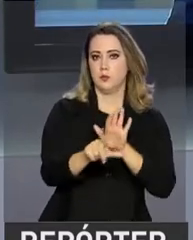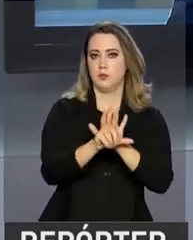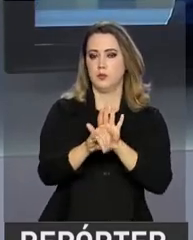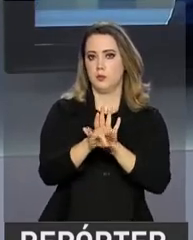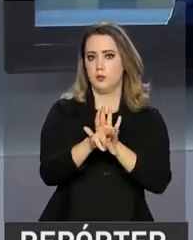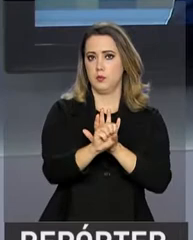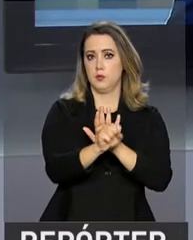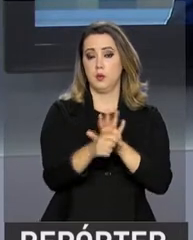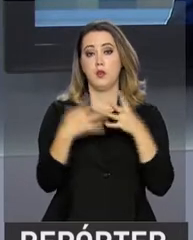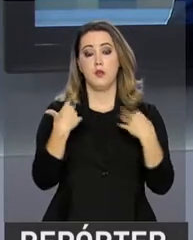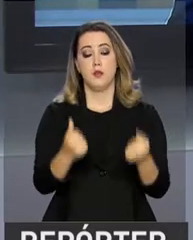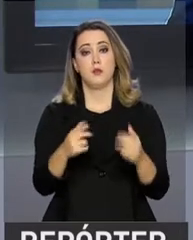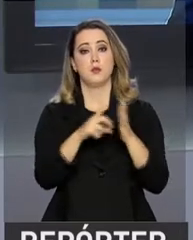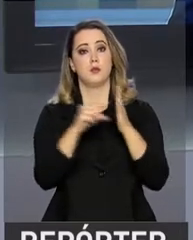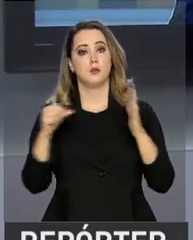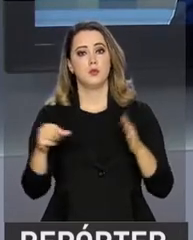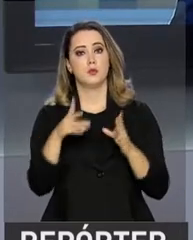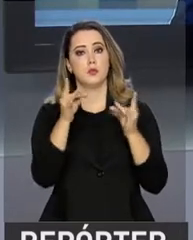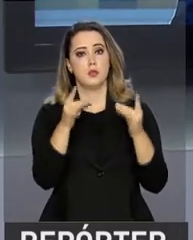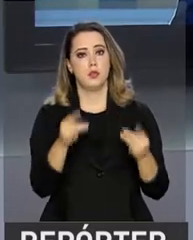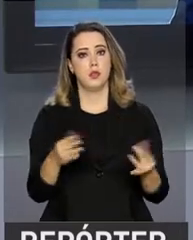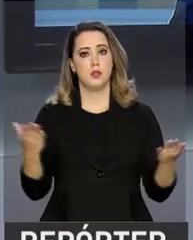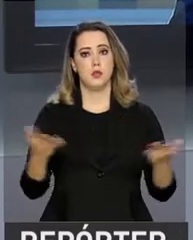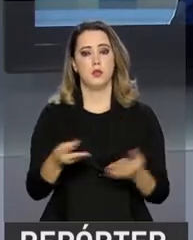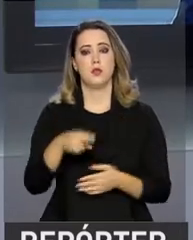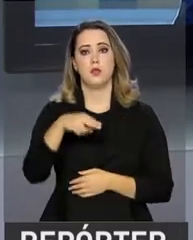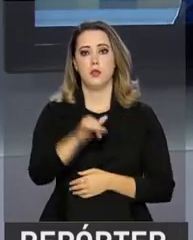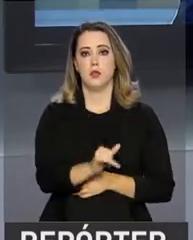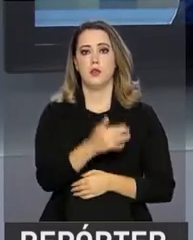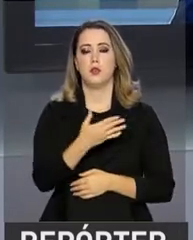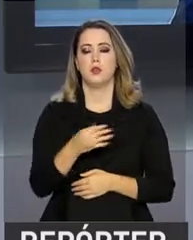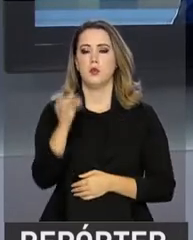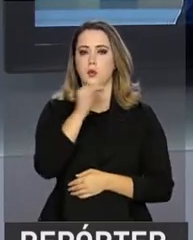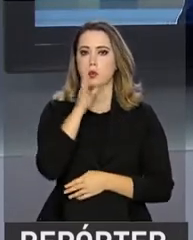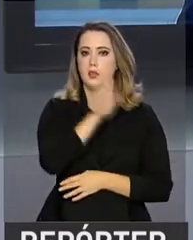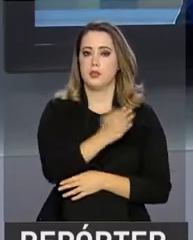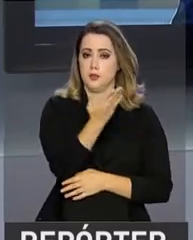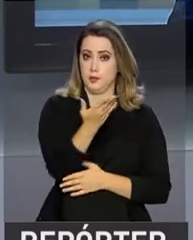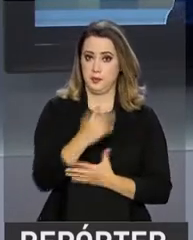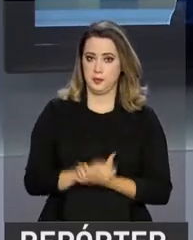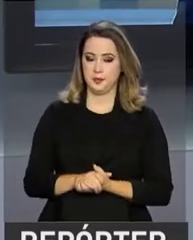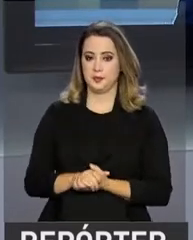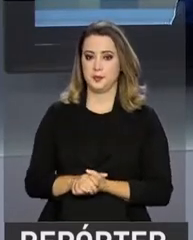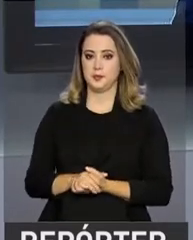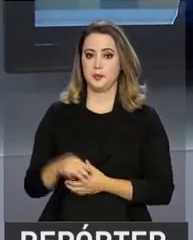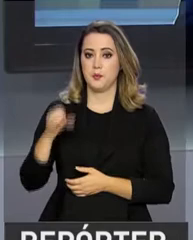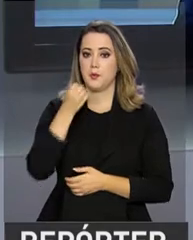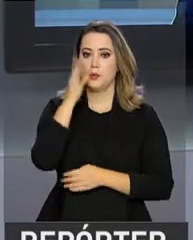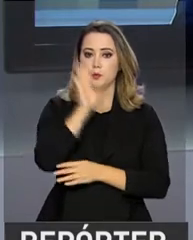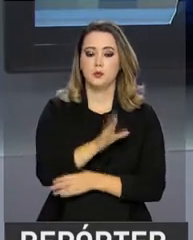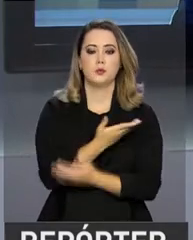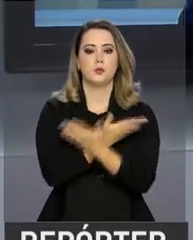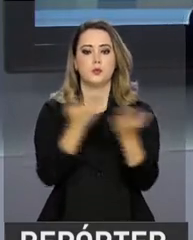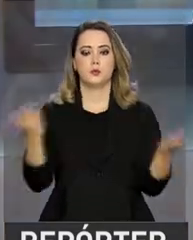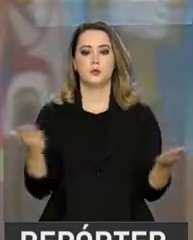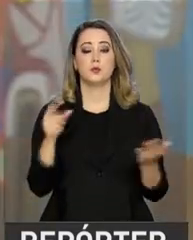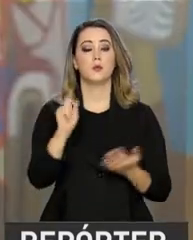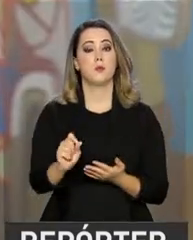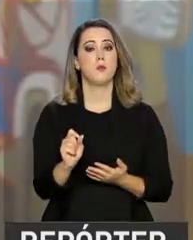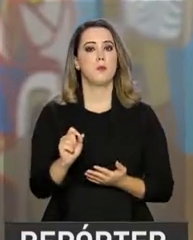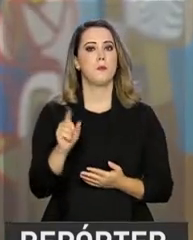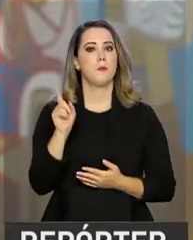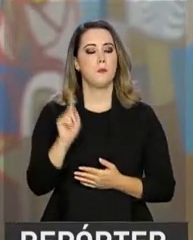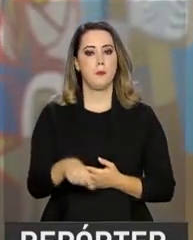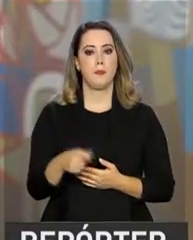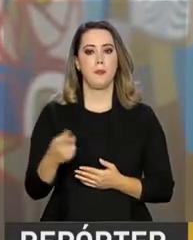detalhes ao vivo com repórter nem pereira o lanac boa tarde pra você boa tarde roberto boa tarde a todos